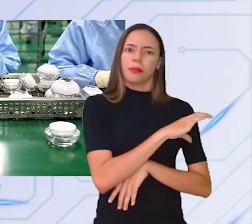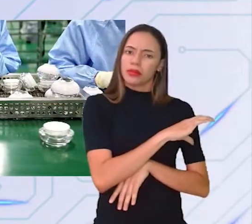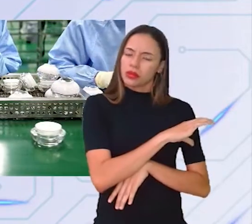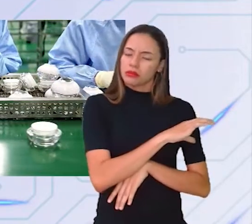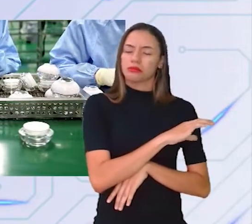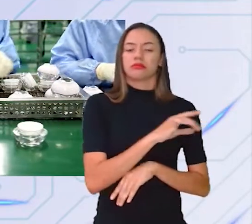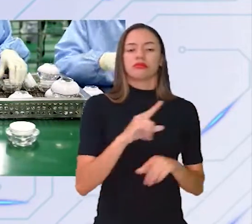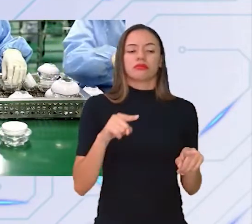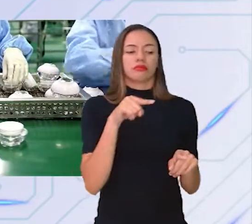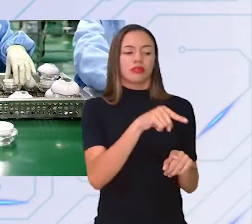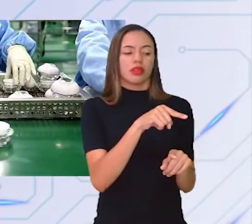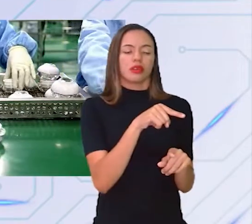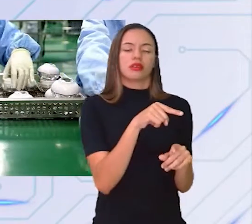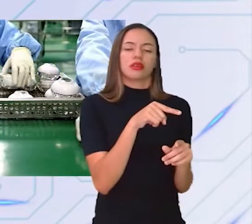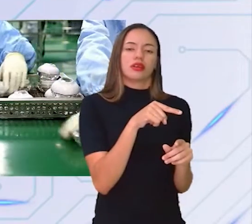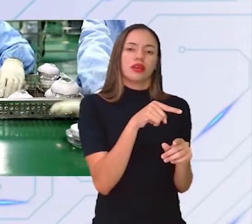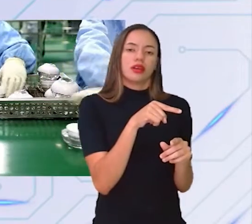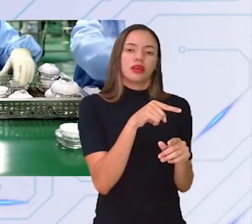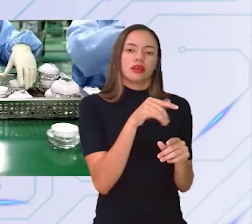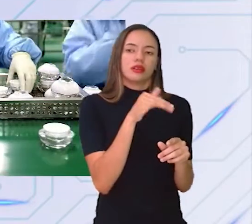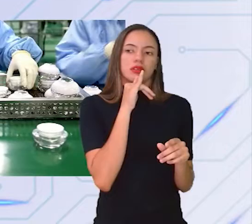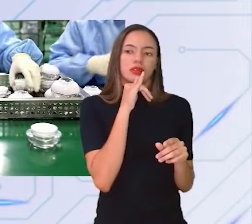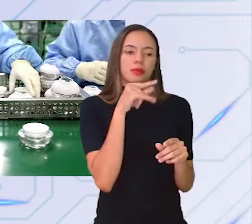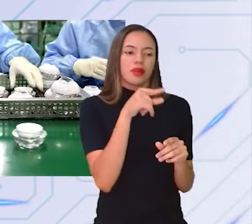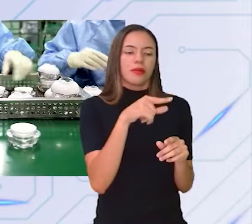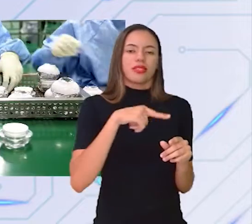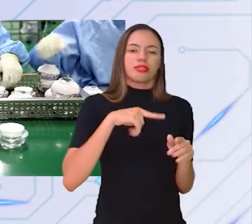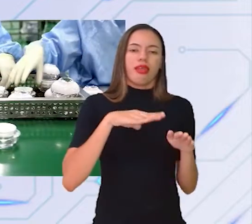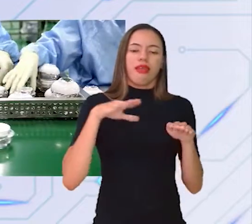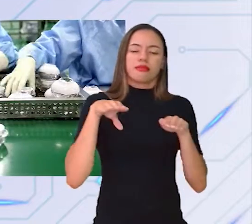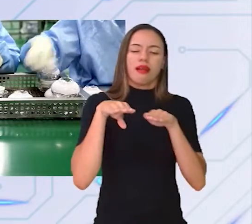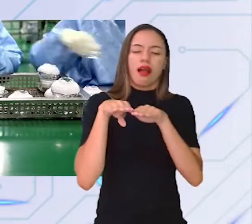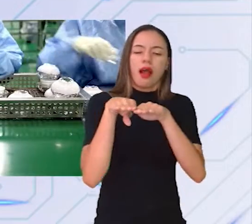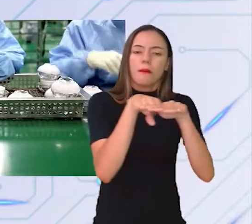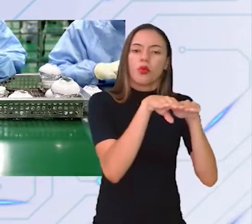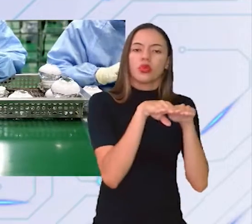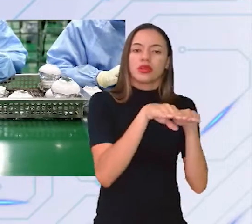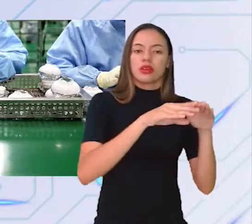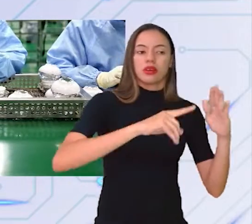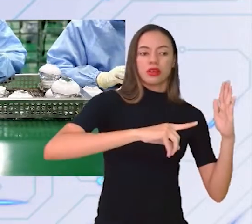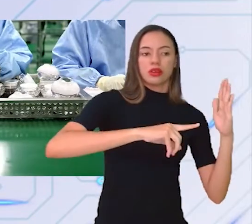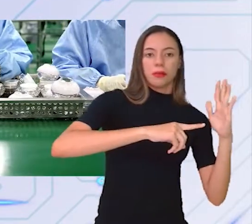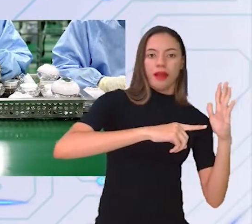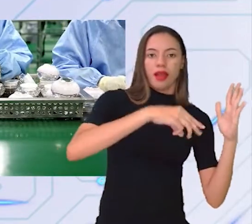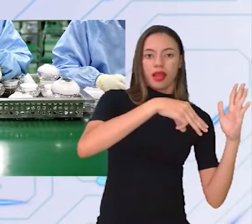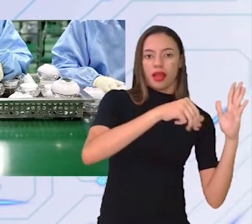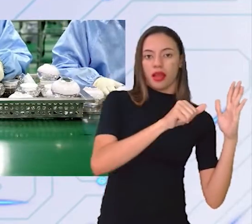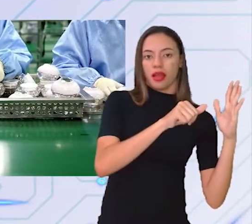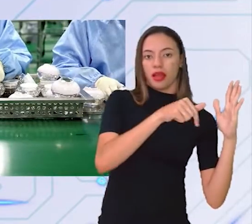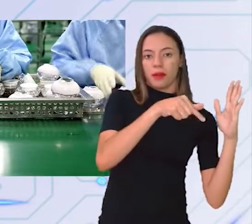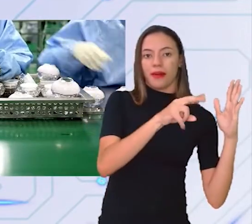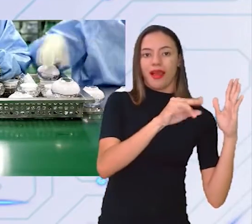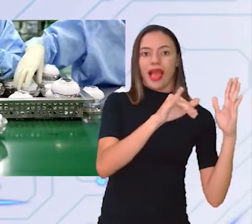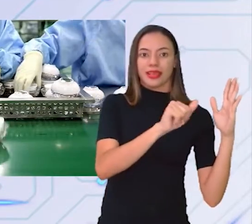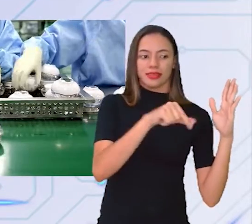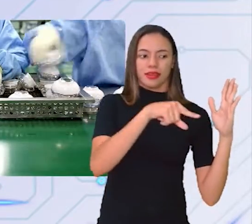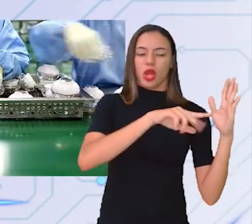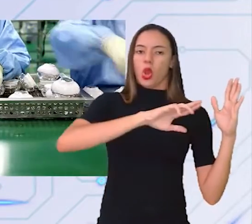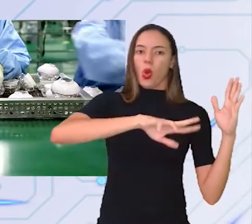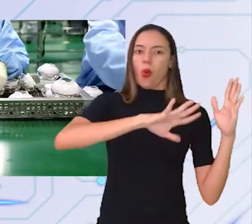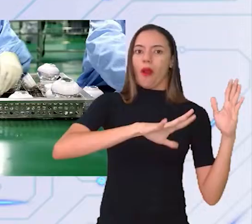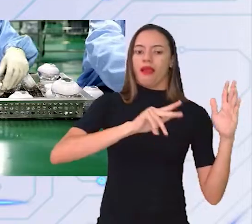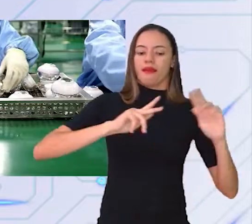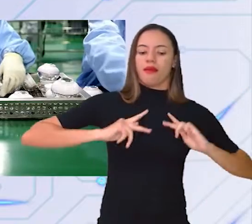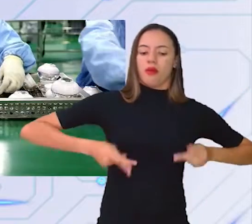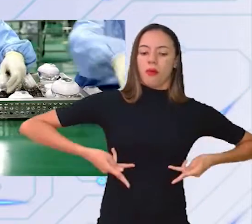também adequar ter essa harmonia entre o maquinário, né, algo que não é humano, com alguém